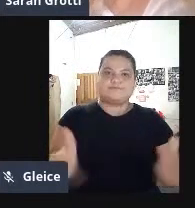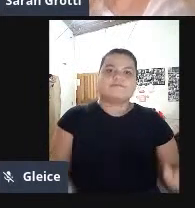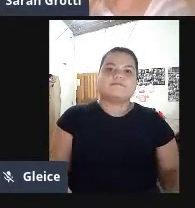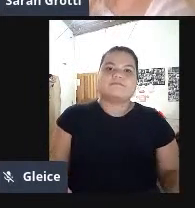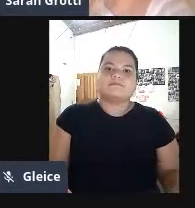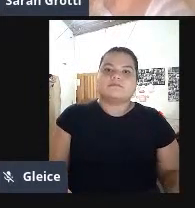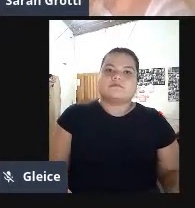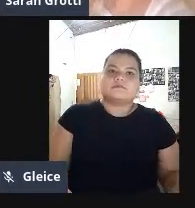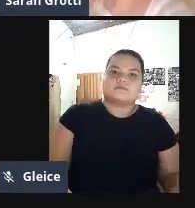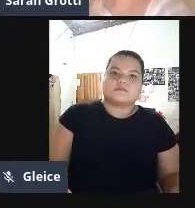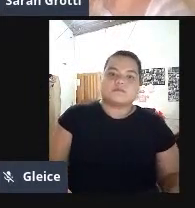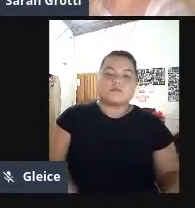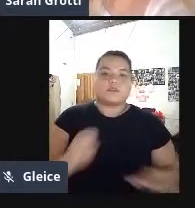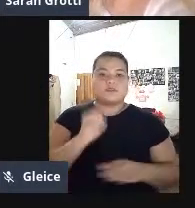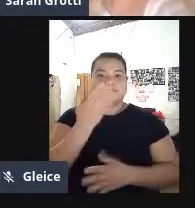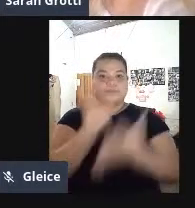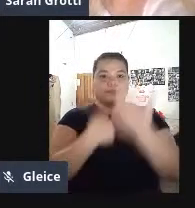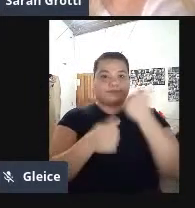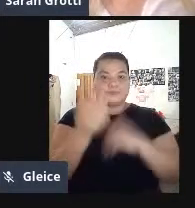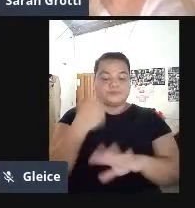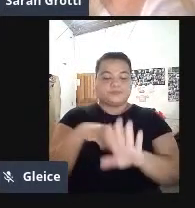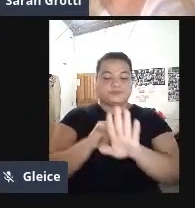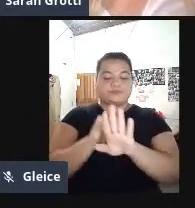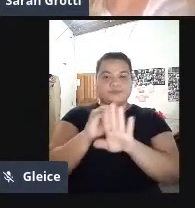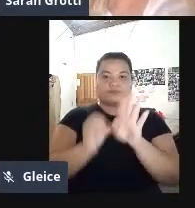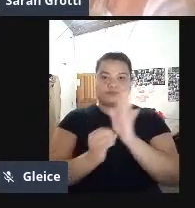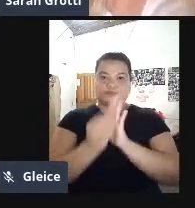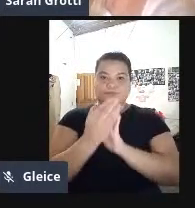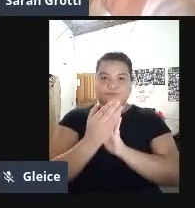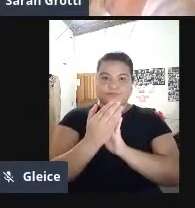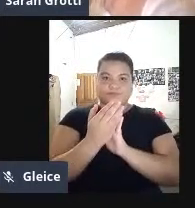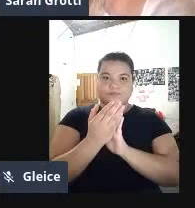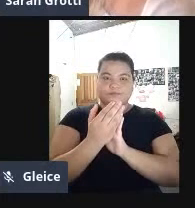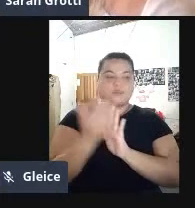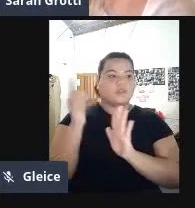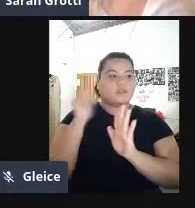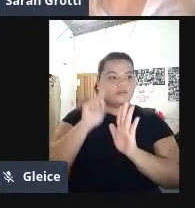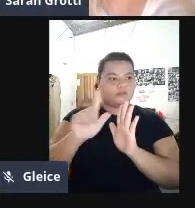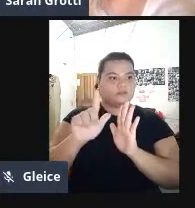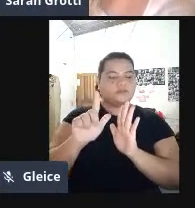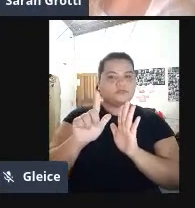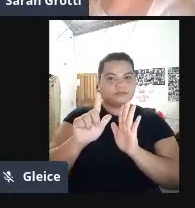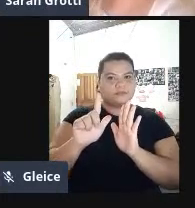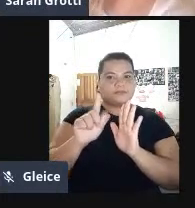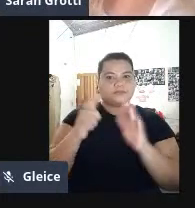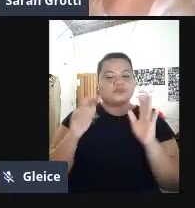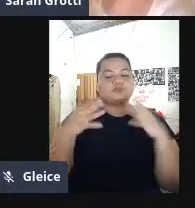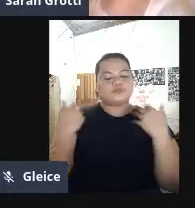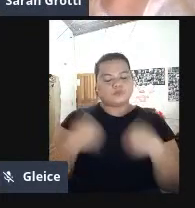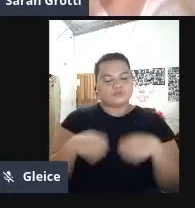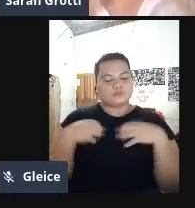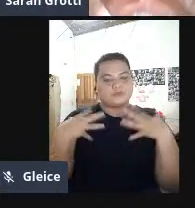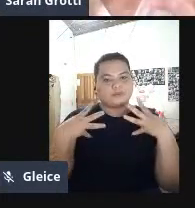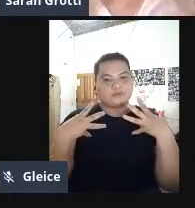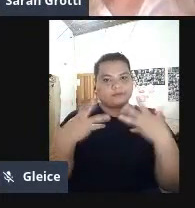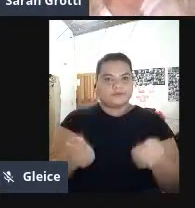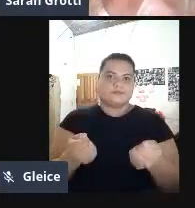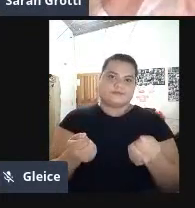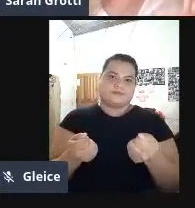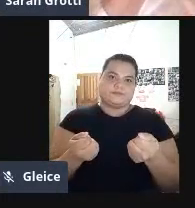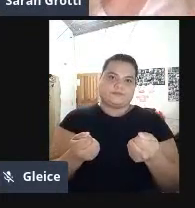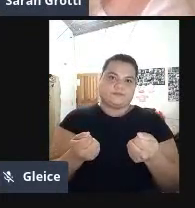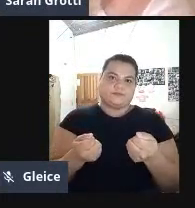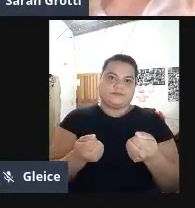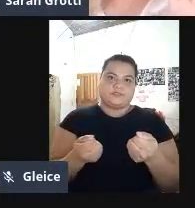Através do consumo da proteína vegetal, obtemos a quantidade necessária do dia. Não precisamos, vamos tirar da